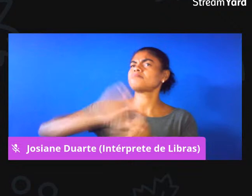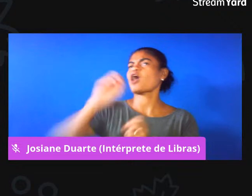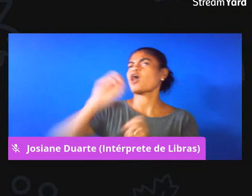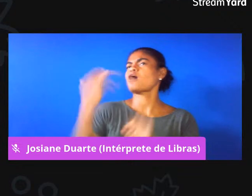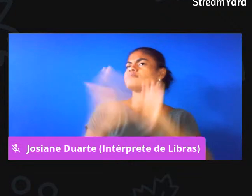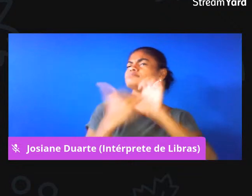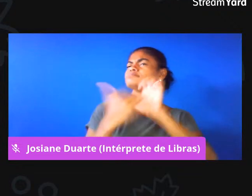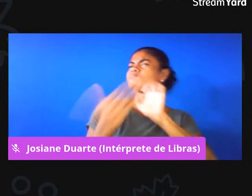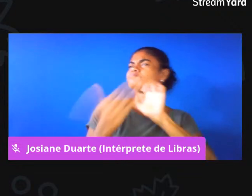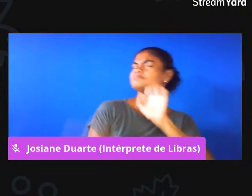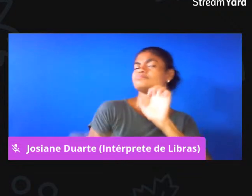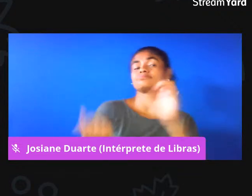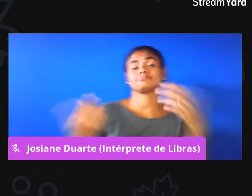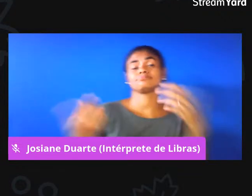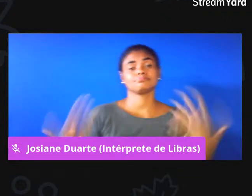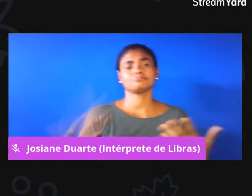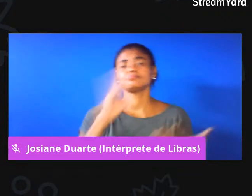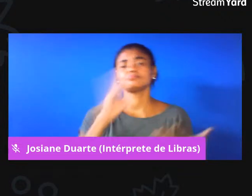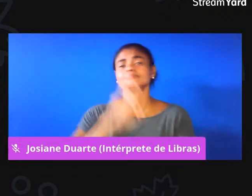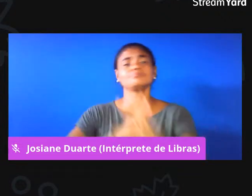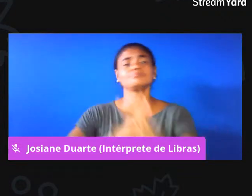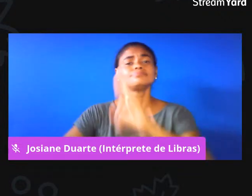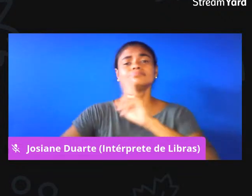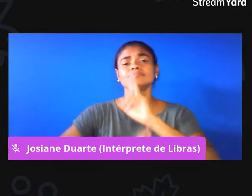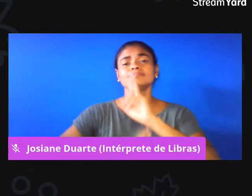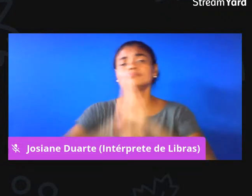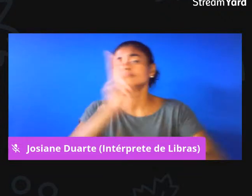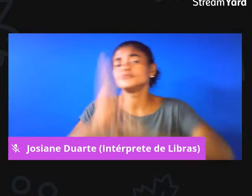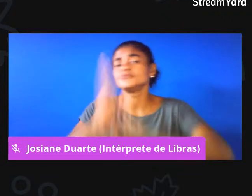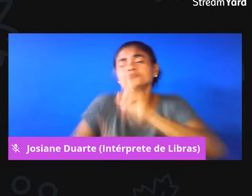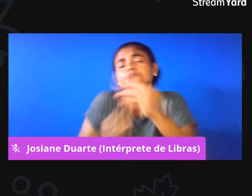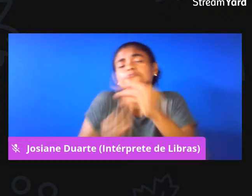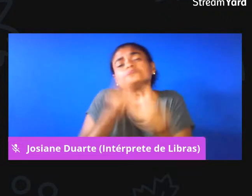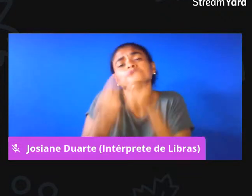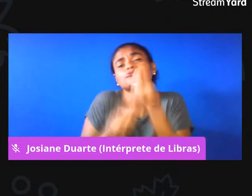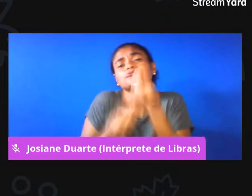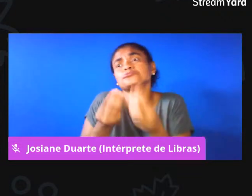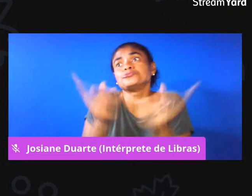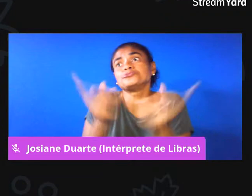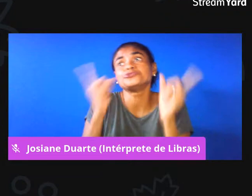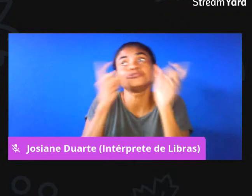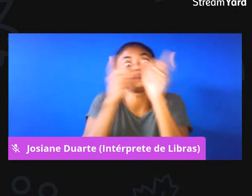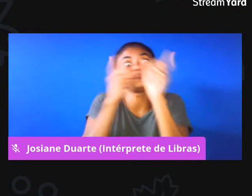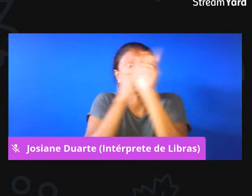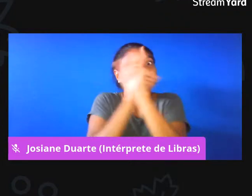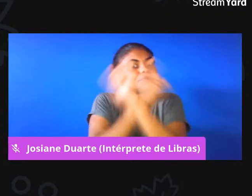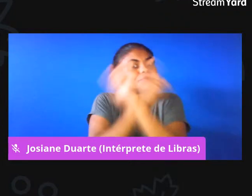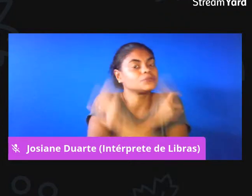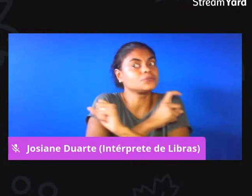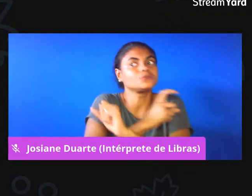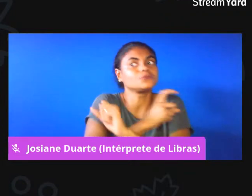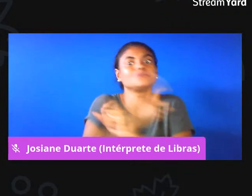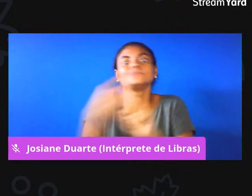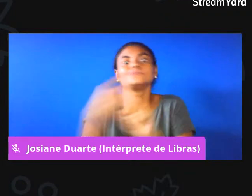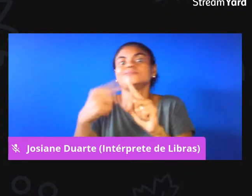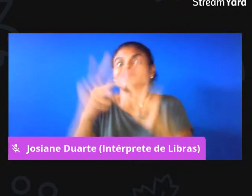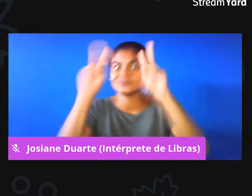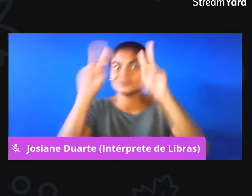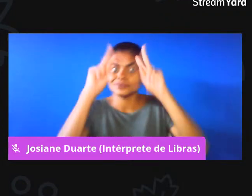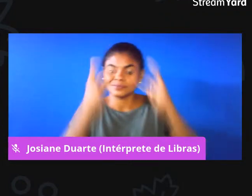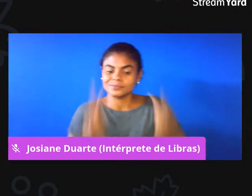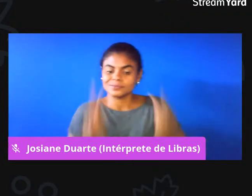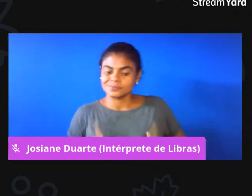As respostas a essas questões são muitas vezes difíceis, se não ambíguas, pois o homem usa sua linguagem com todas as suas